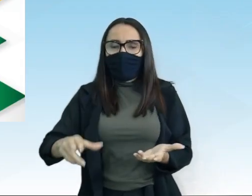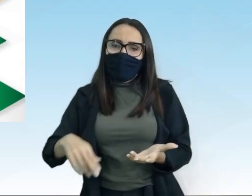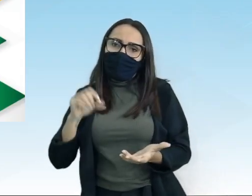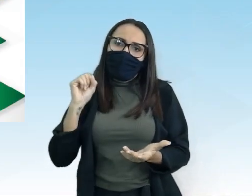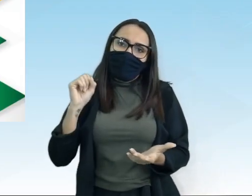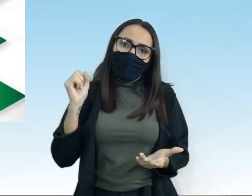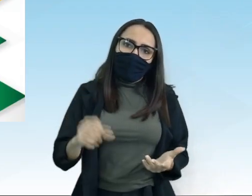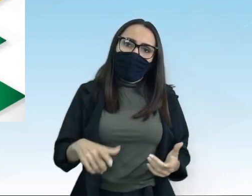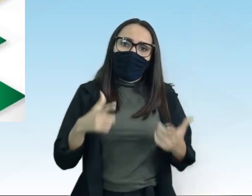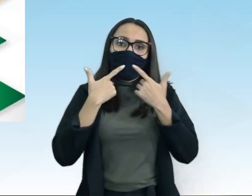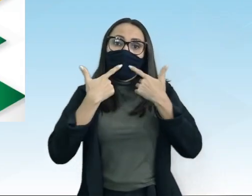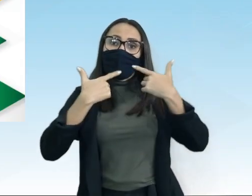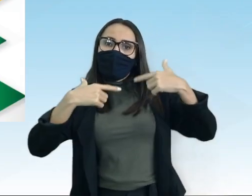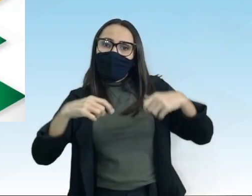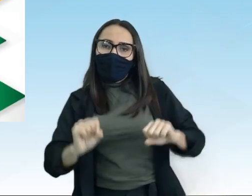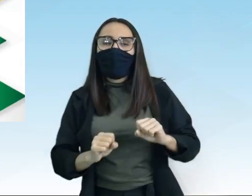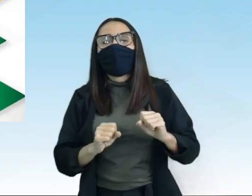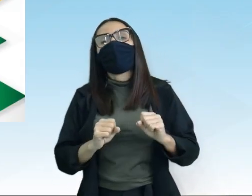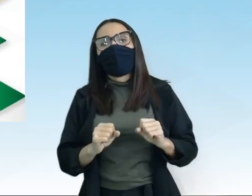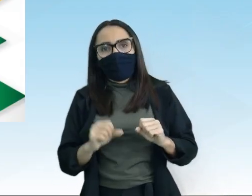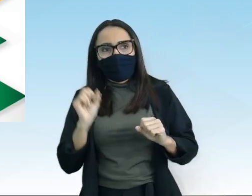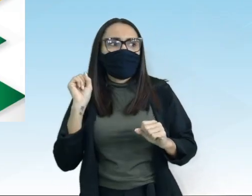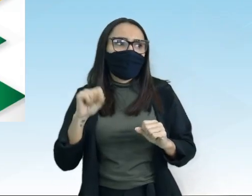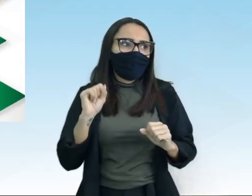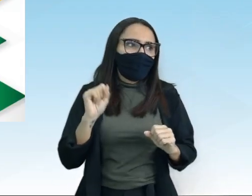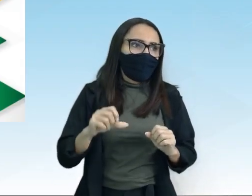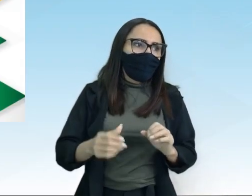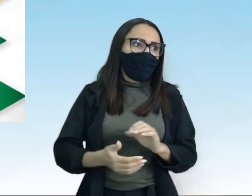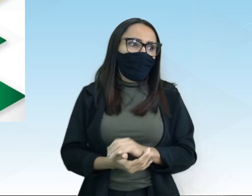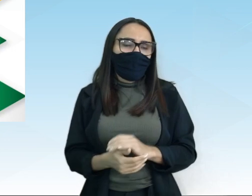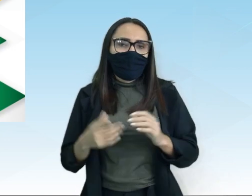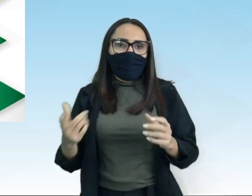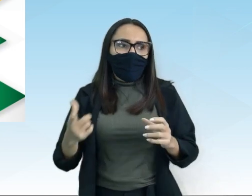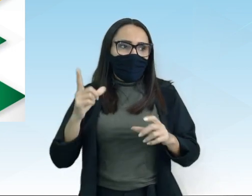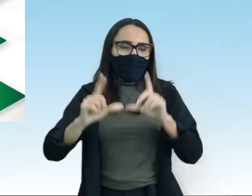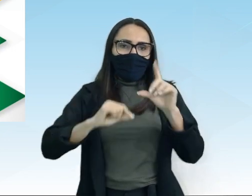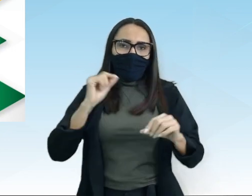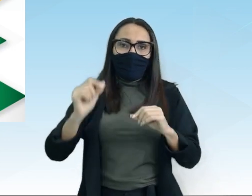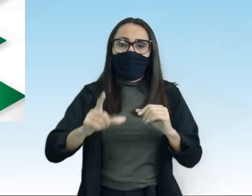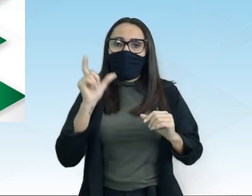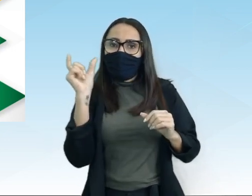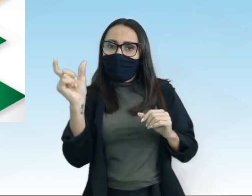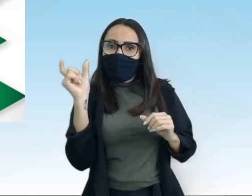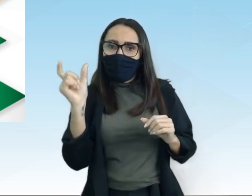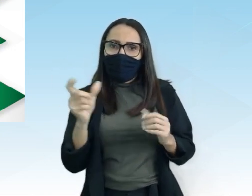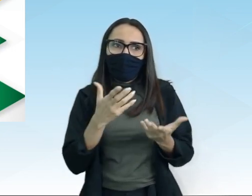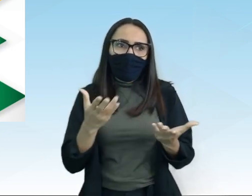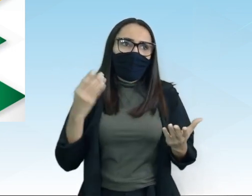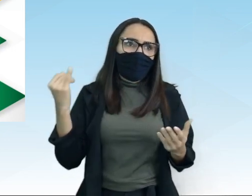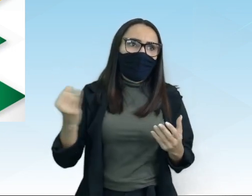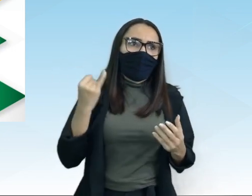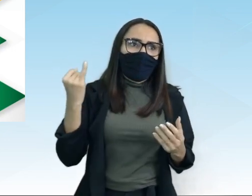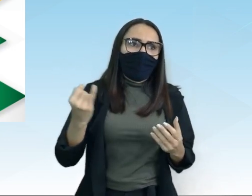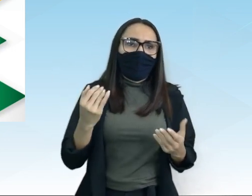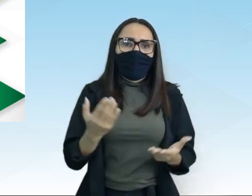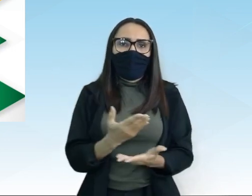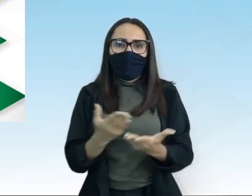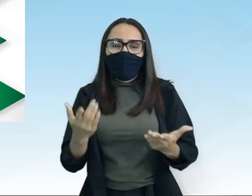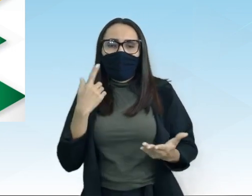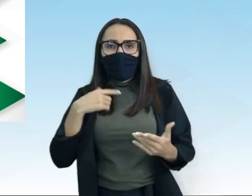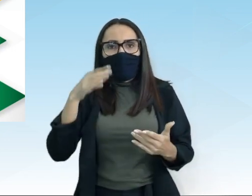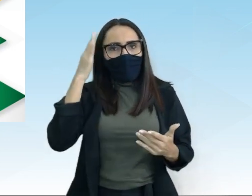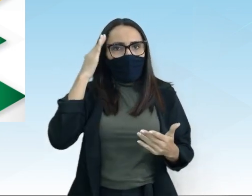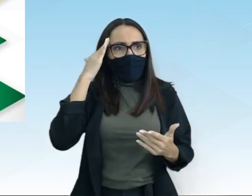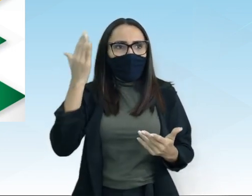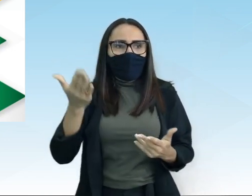da linguagem, variações da língua, na verdade. A escolha lexical. Então é importante que vocês